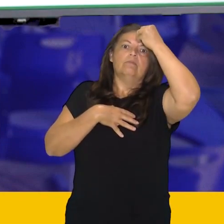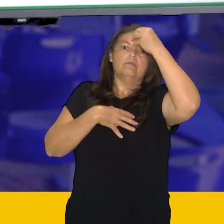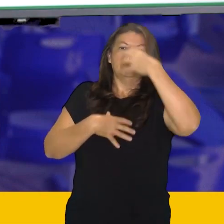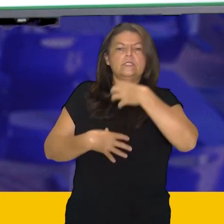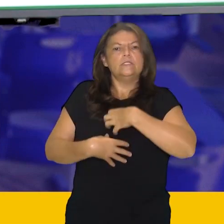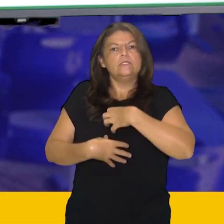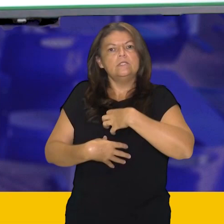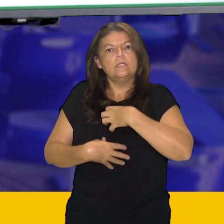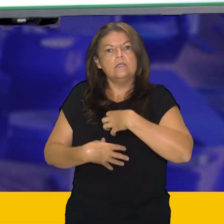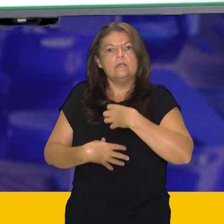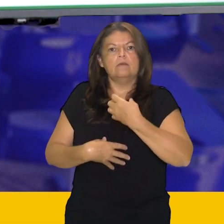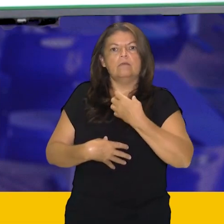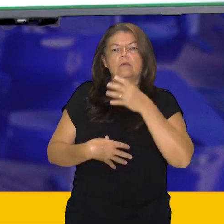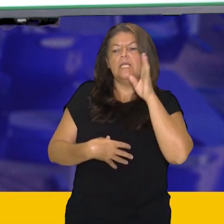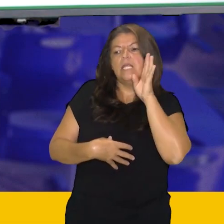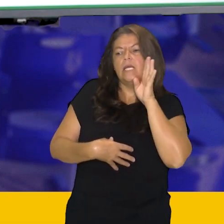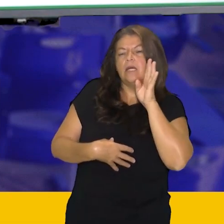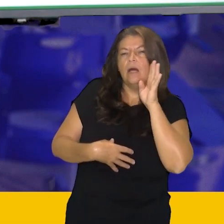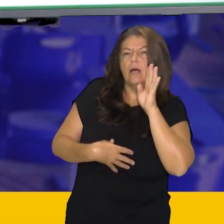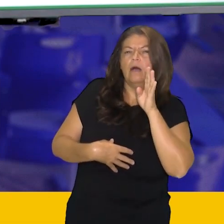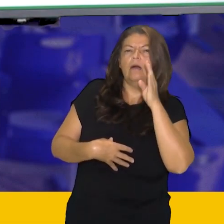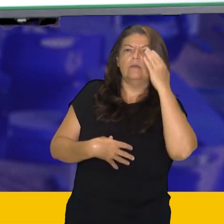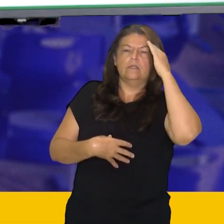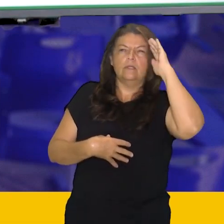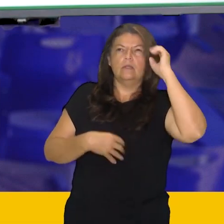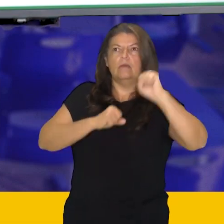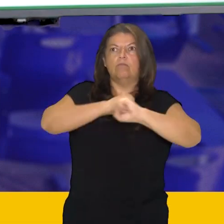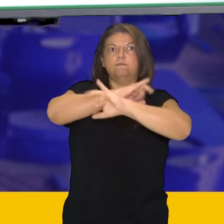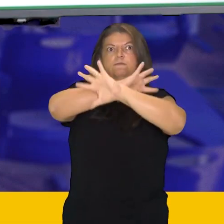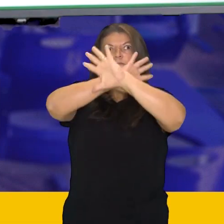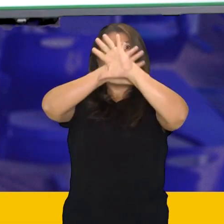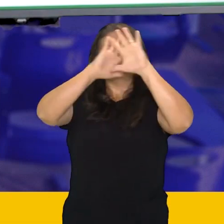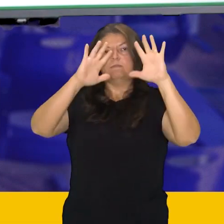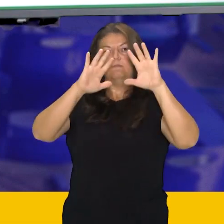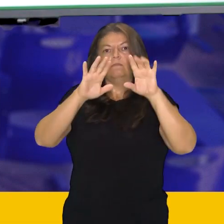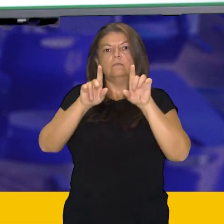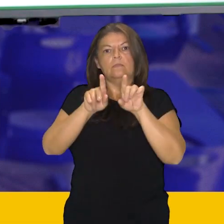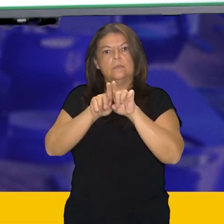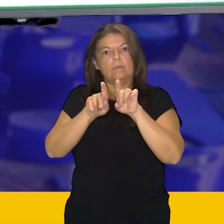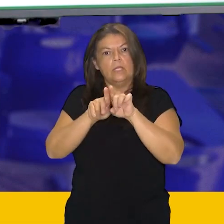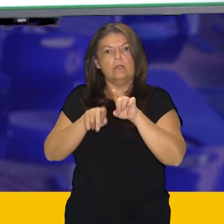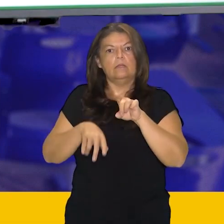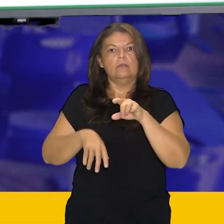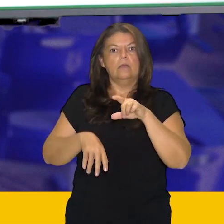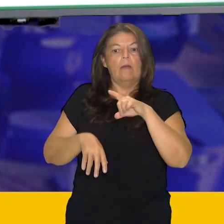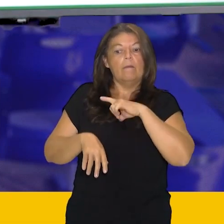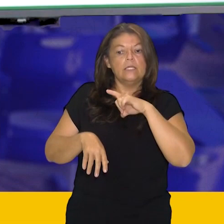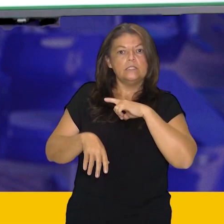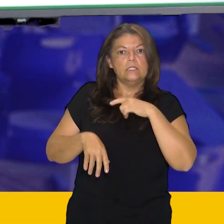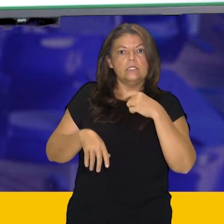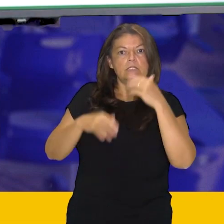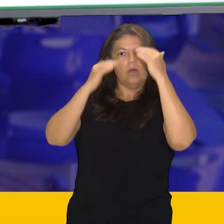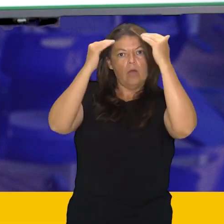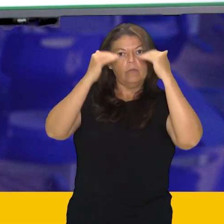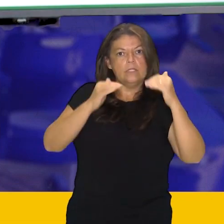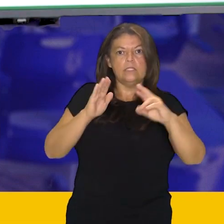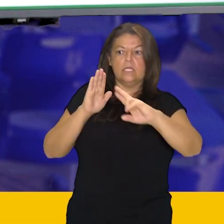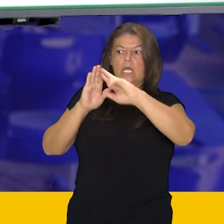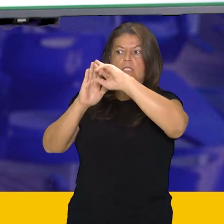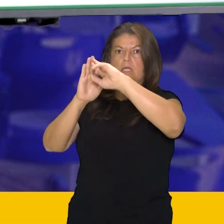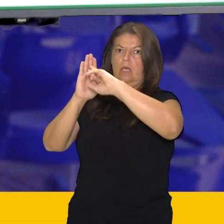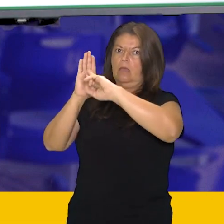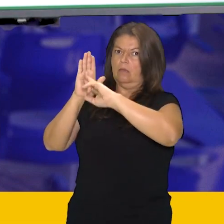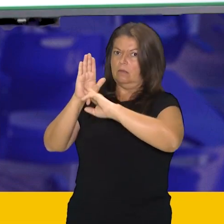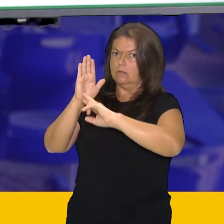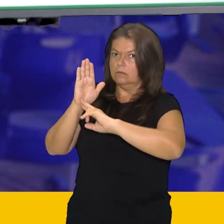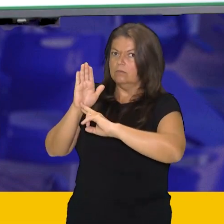as construções, falem-se sobre a linguagem conotativa que é empregada, certo? E não esqueçam de trazer um título